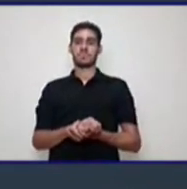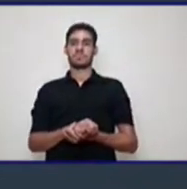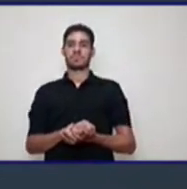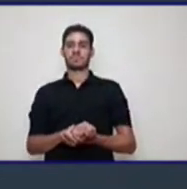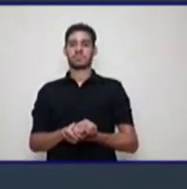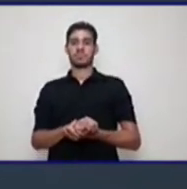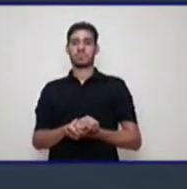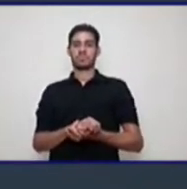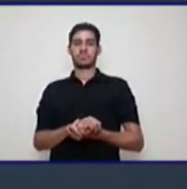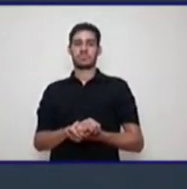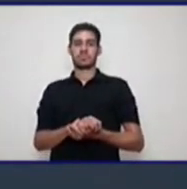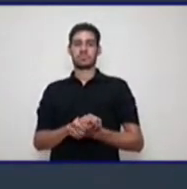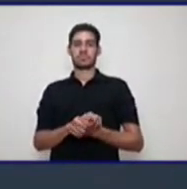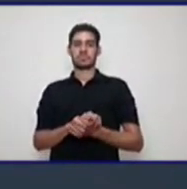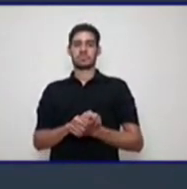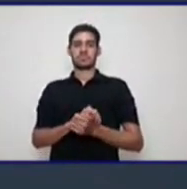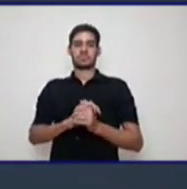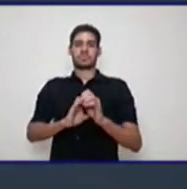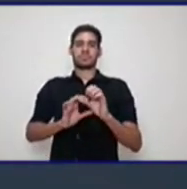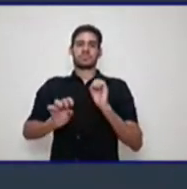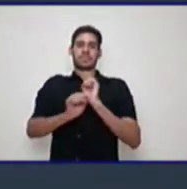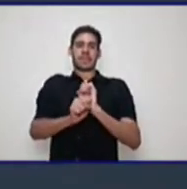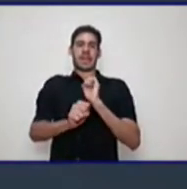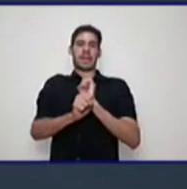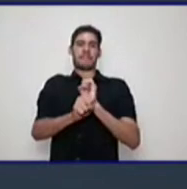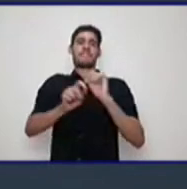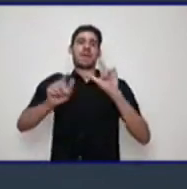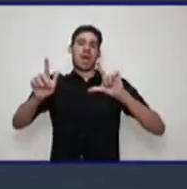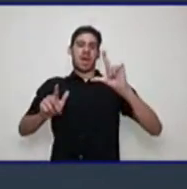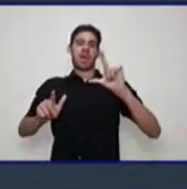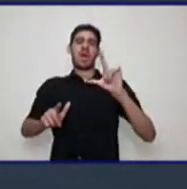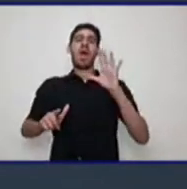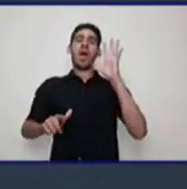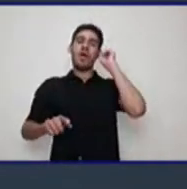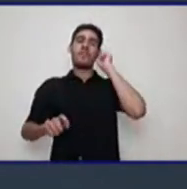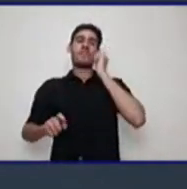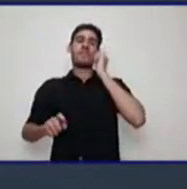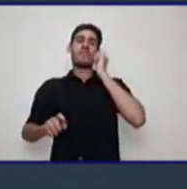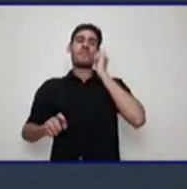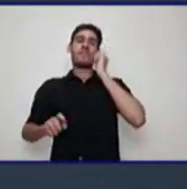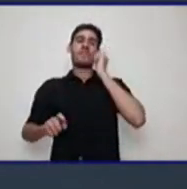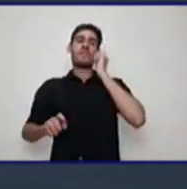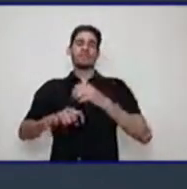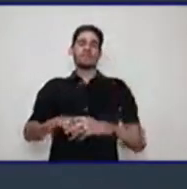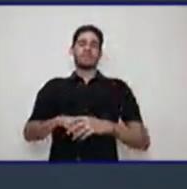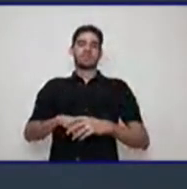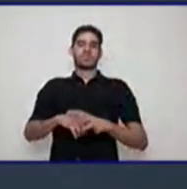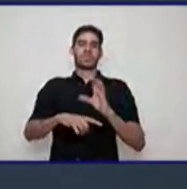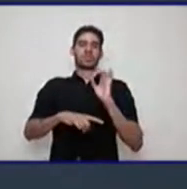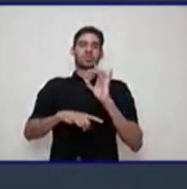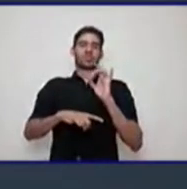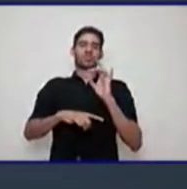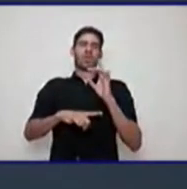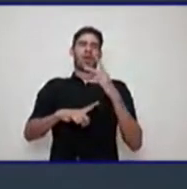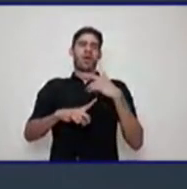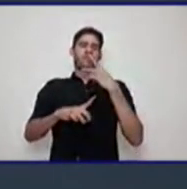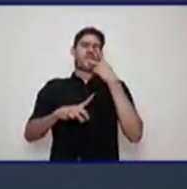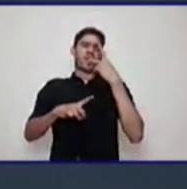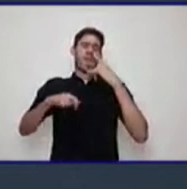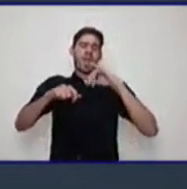Está travando aqui. Mas nós o ouvimos bem. Tá. Eu só não ouvi uma parte da proclamação. Ouvi a parte da